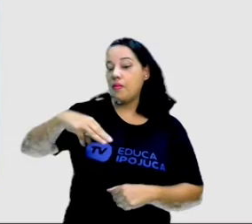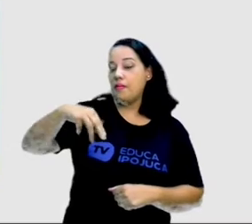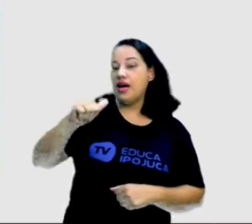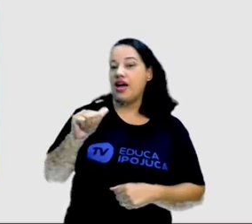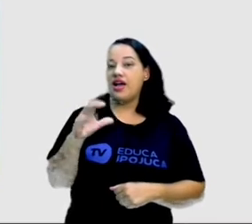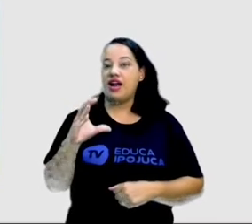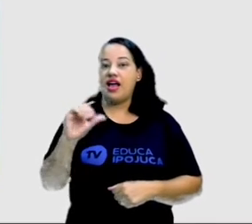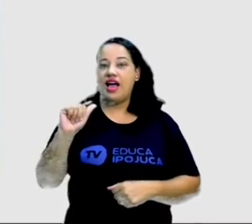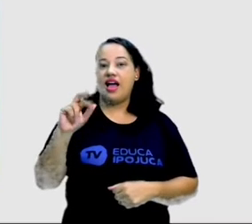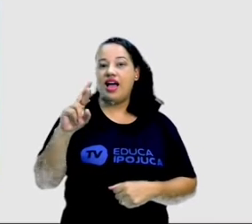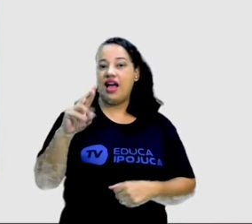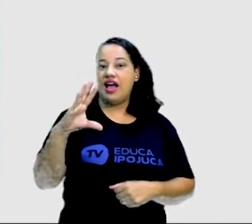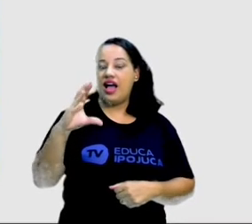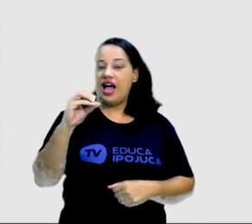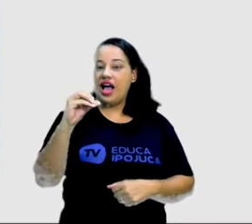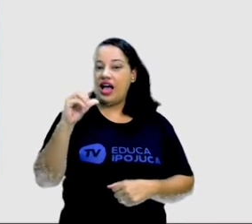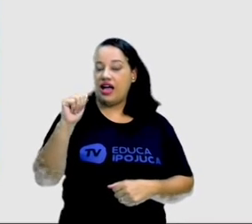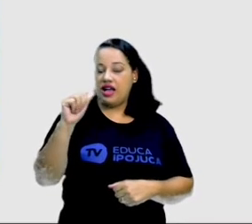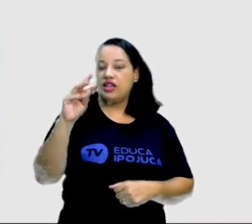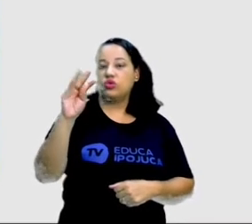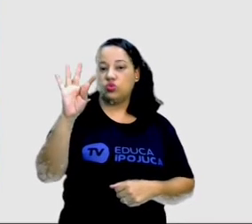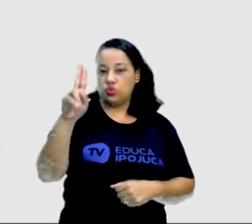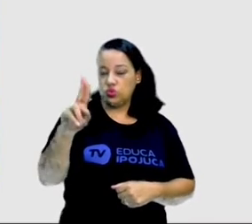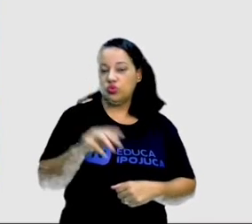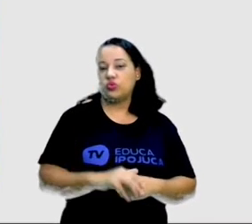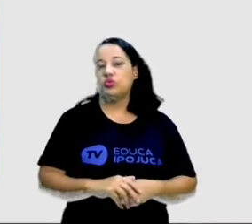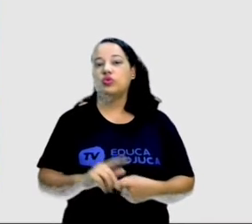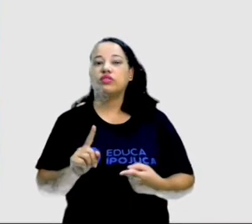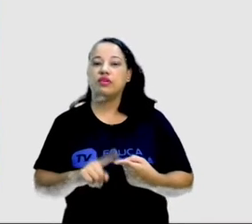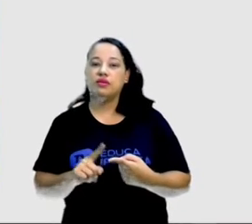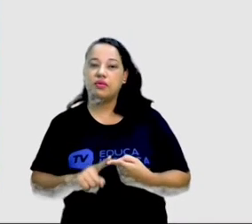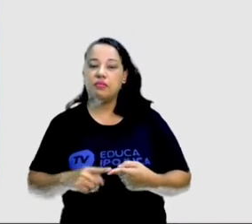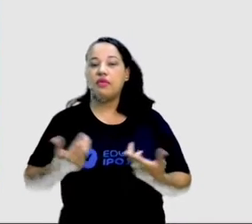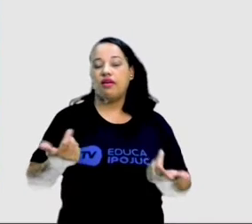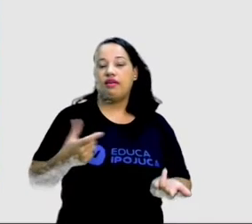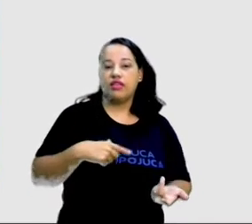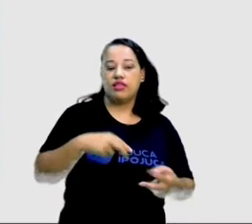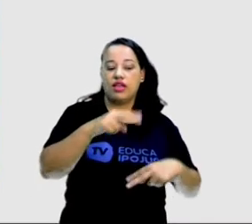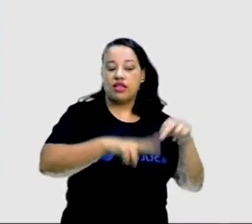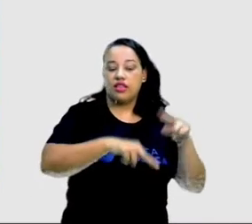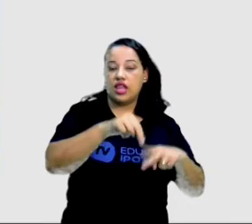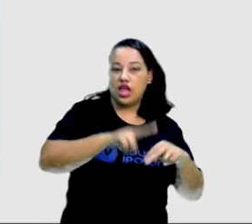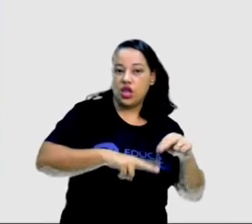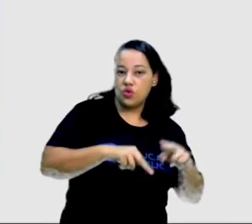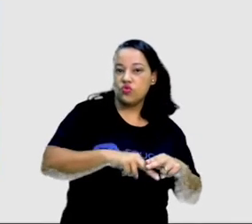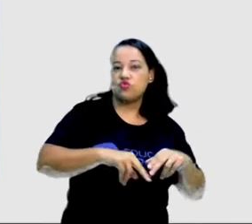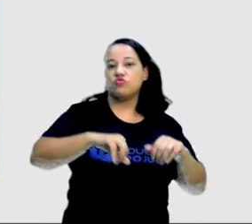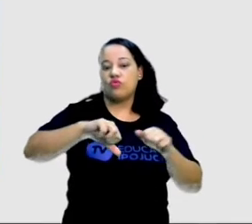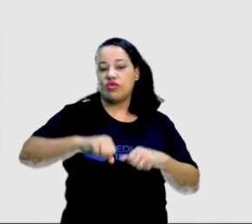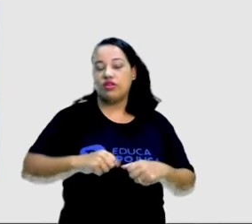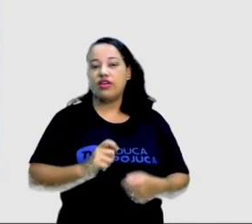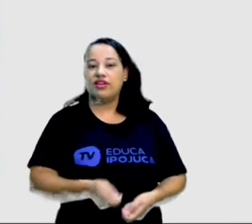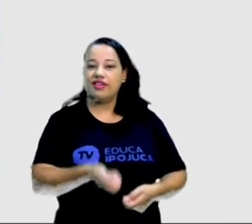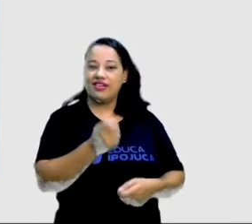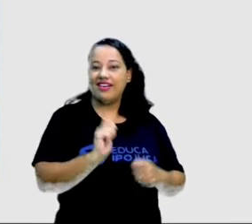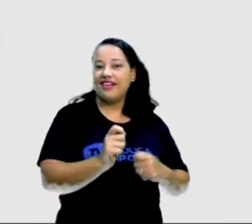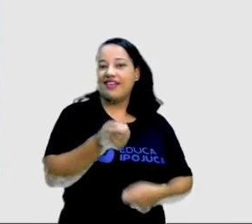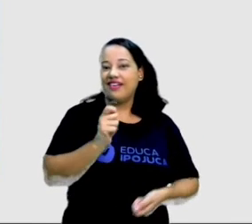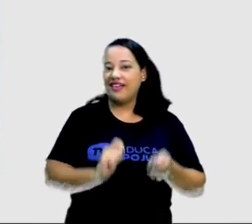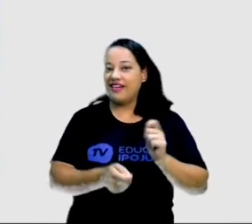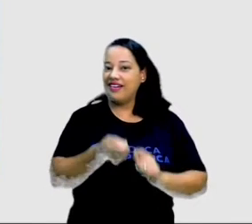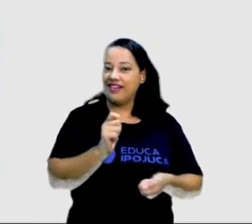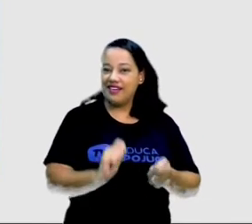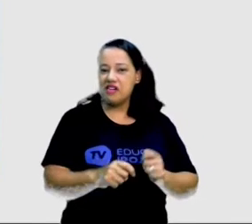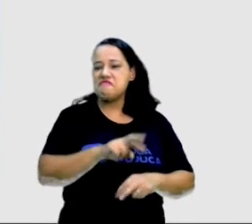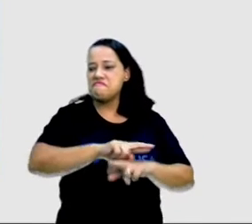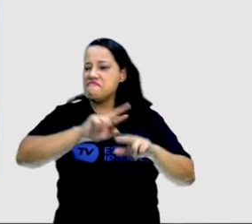maracatu, baião, quadrilha, catira, jongo e